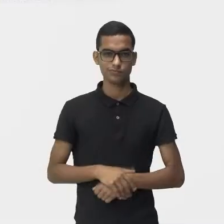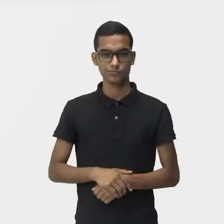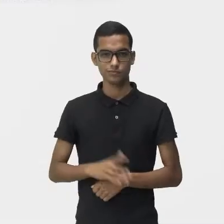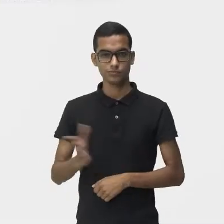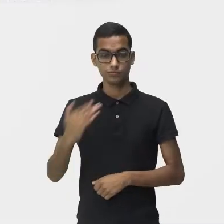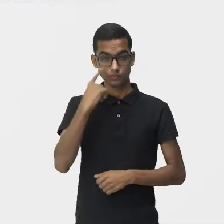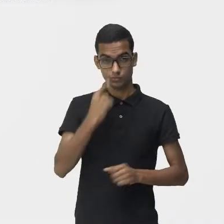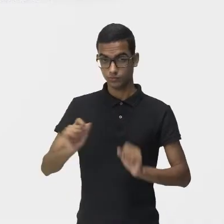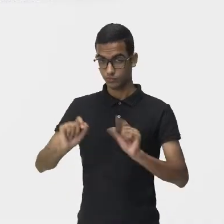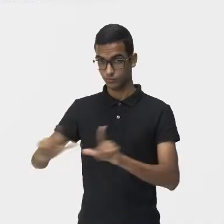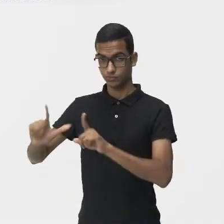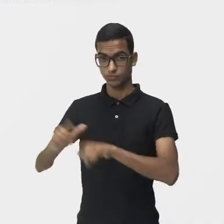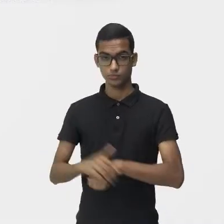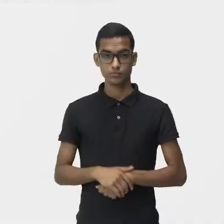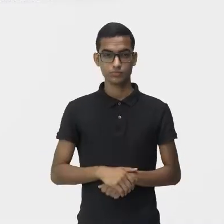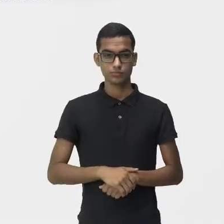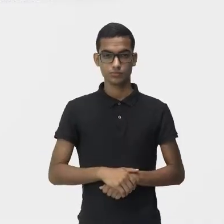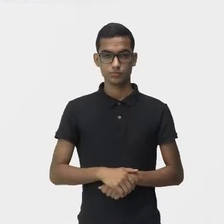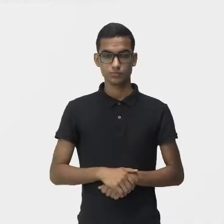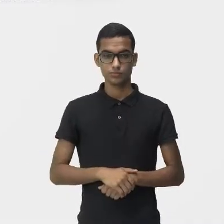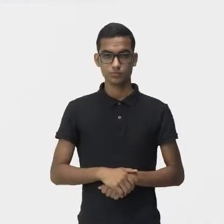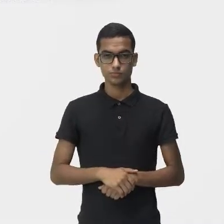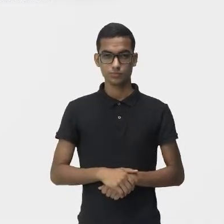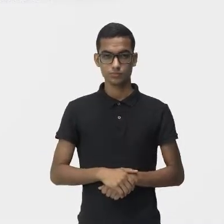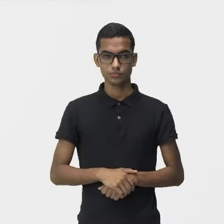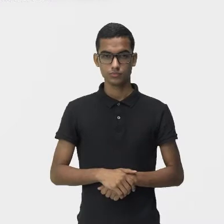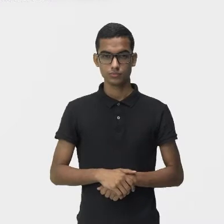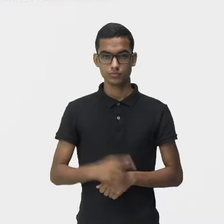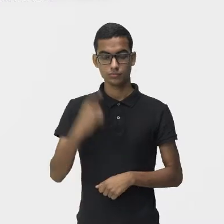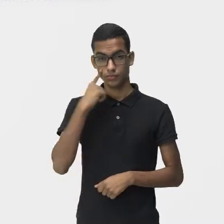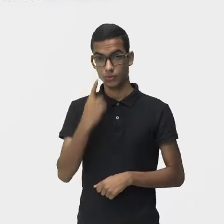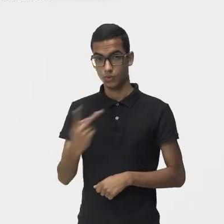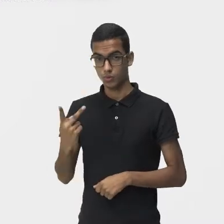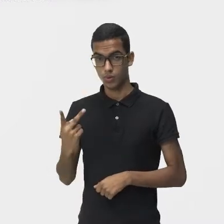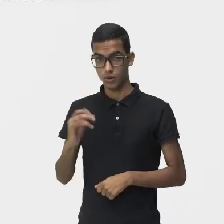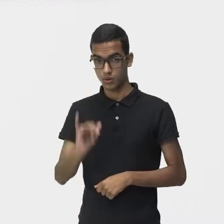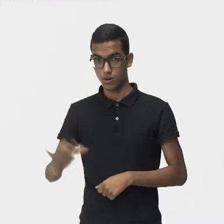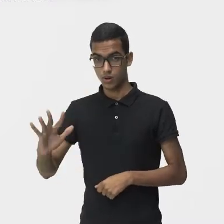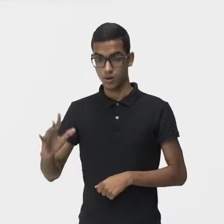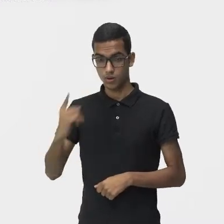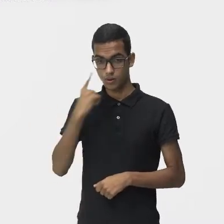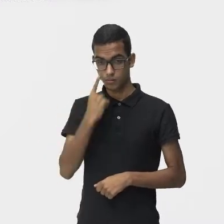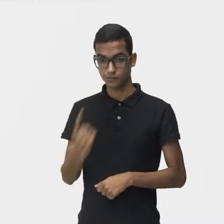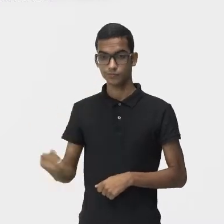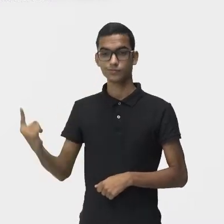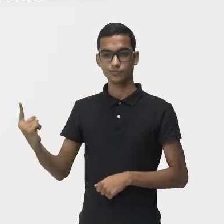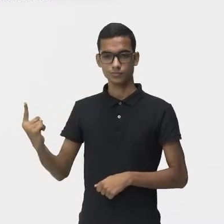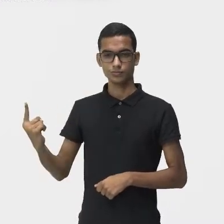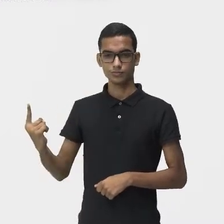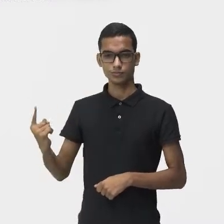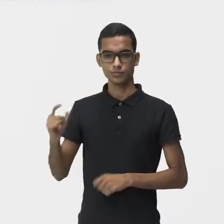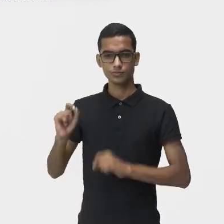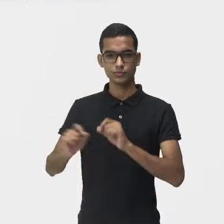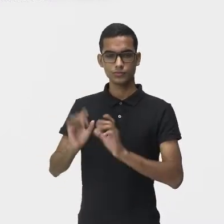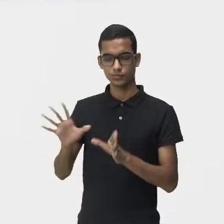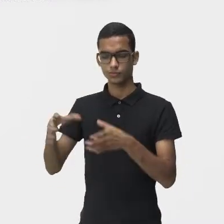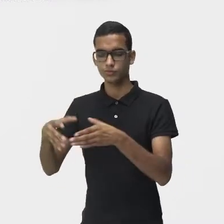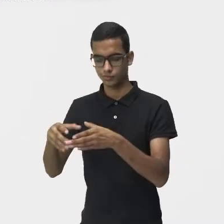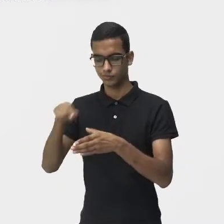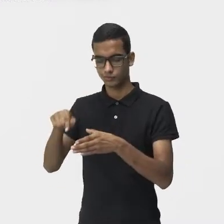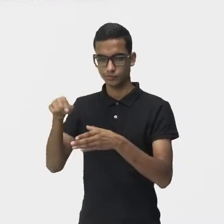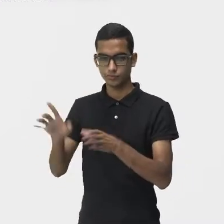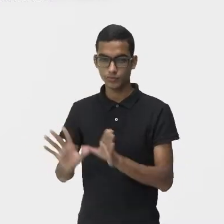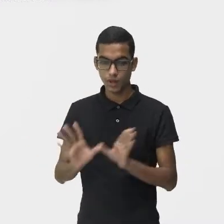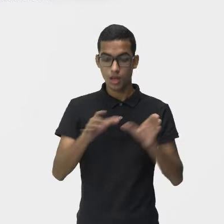nossa próxima cartela. Aqui a gente trouxe duas imagens para vocês, para mostrar quem eram os jacobinos